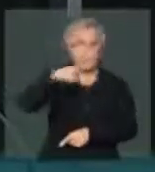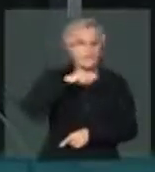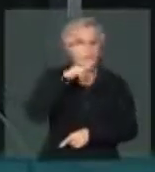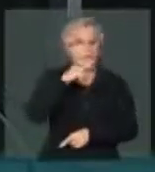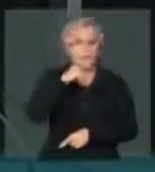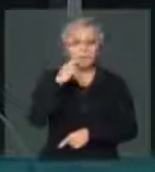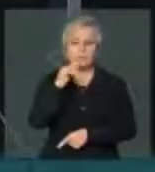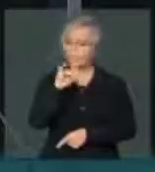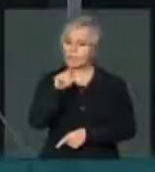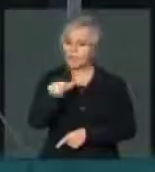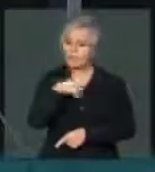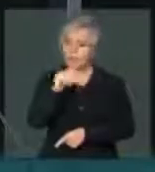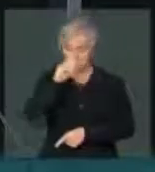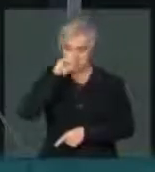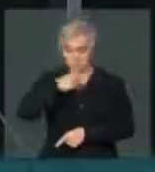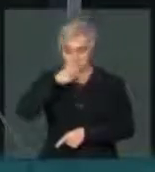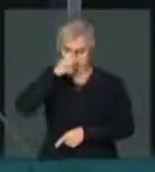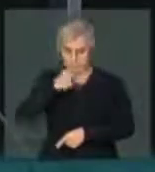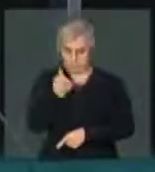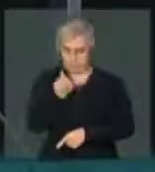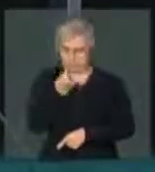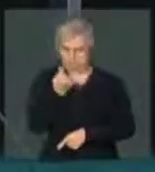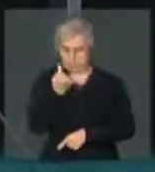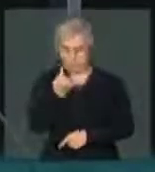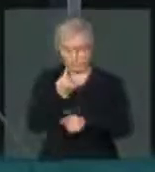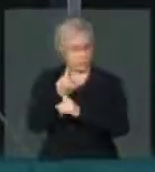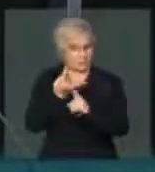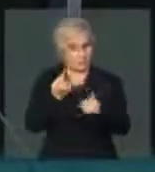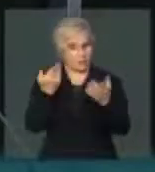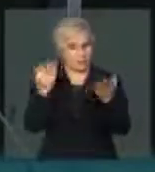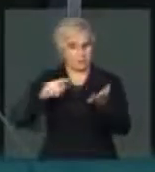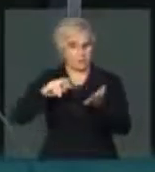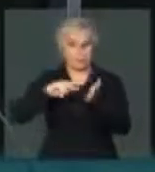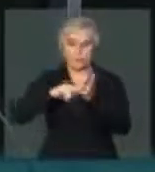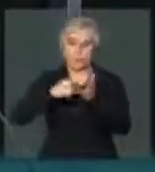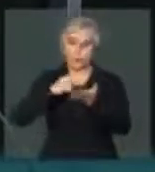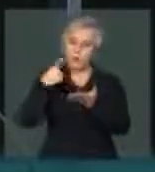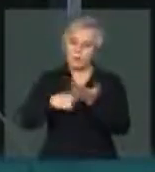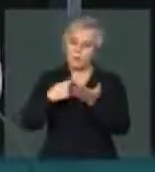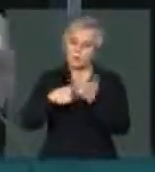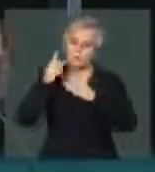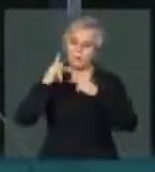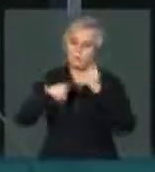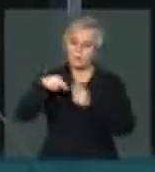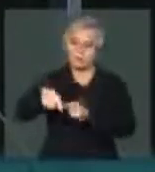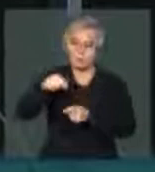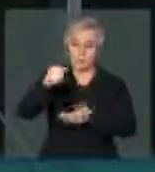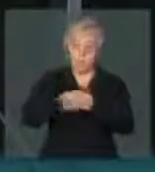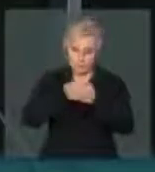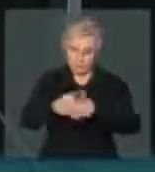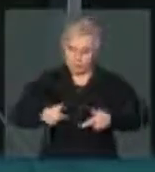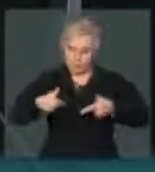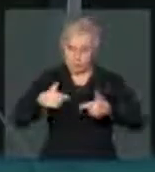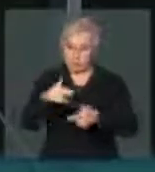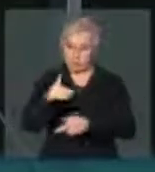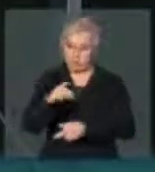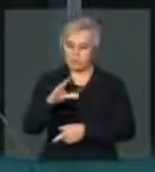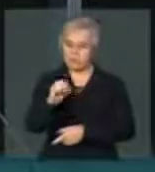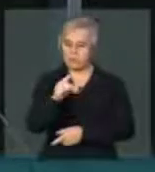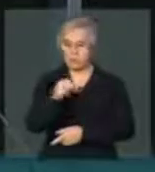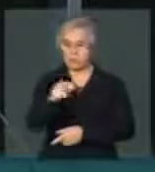tão batida, e isso significa compromisso político, escolha. A luta pela democracia no